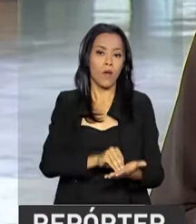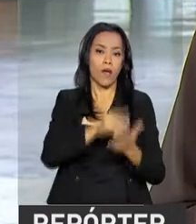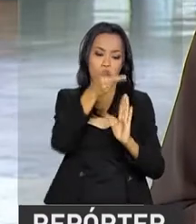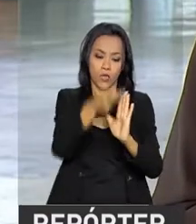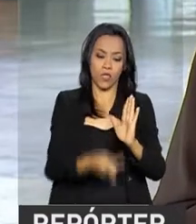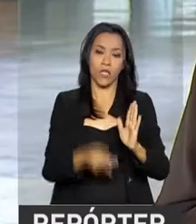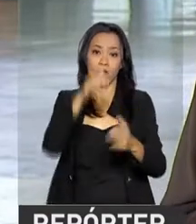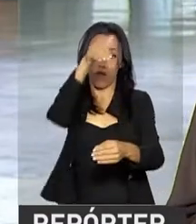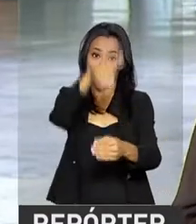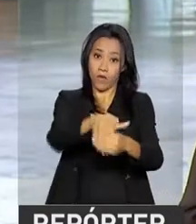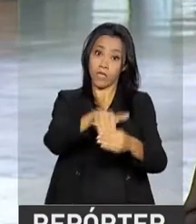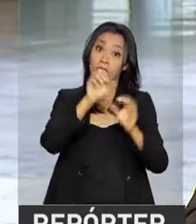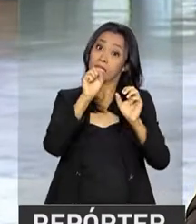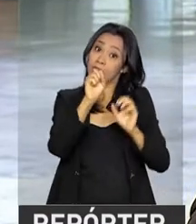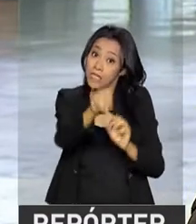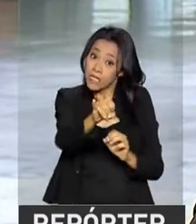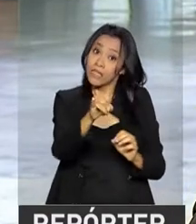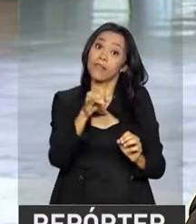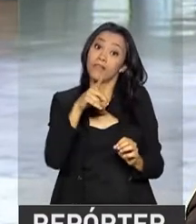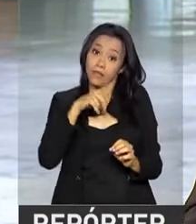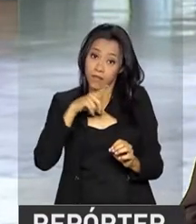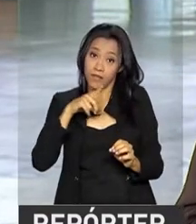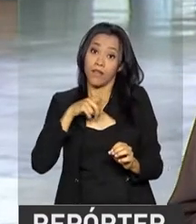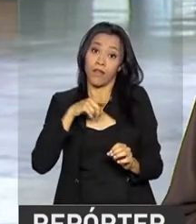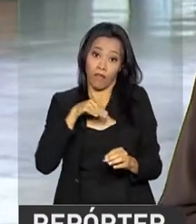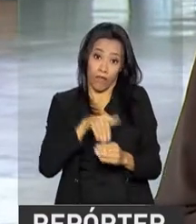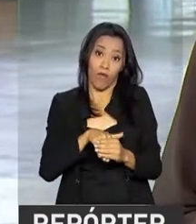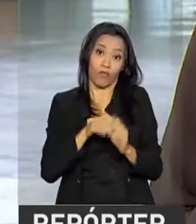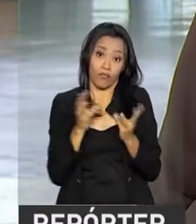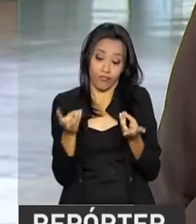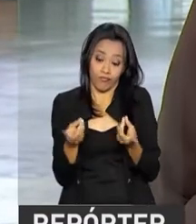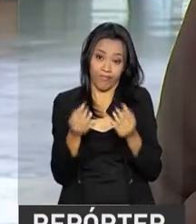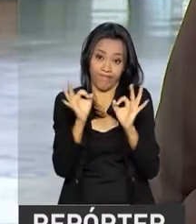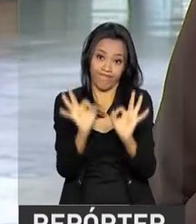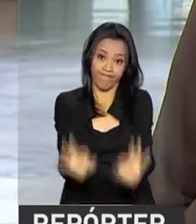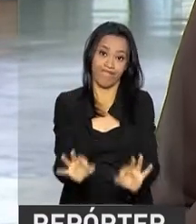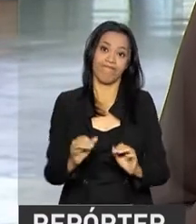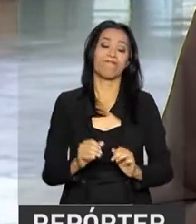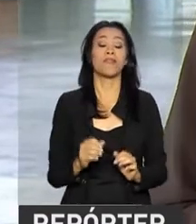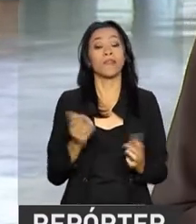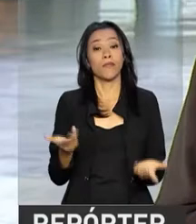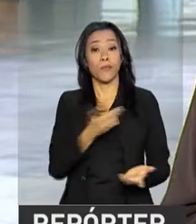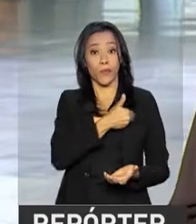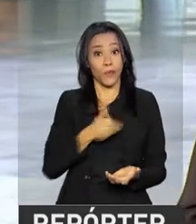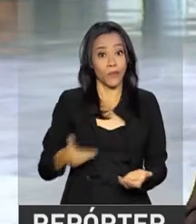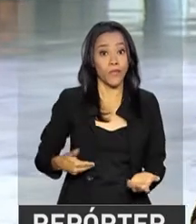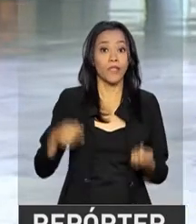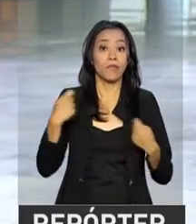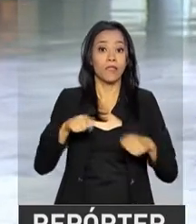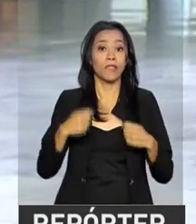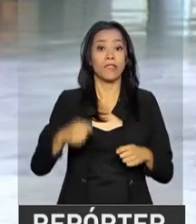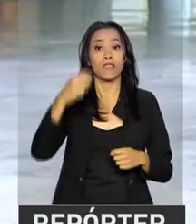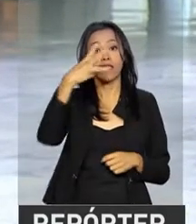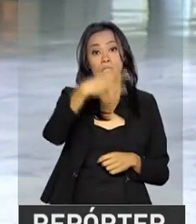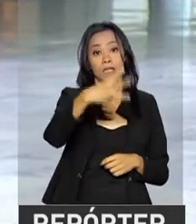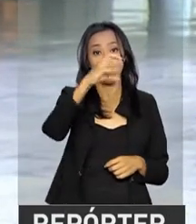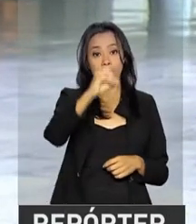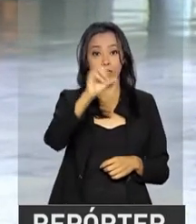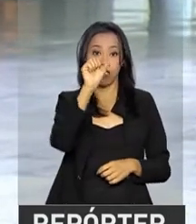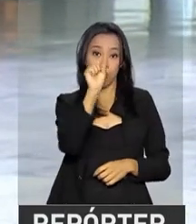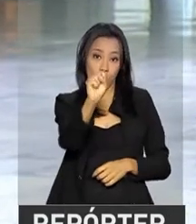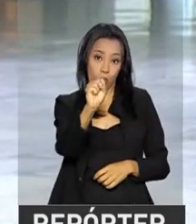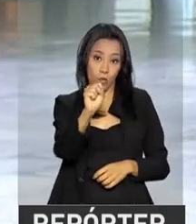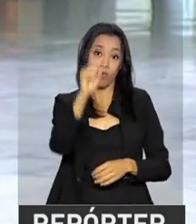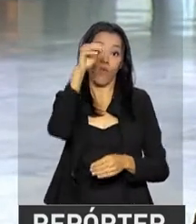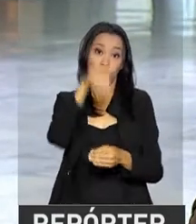se o governo tiver os votos necessários lembrando que o governo precisa de pelo menos 308 votos para